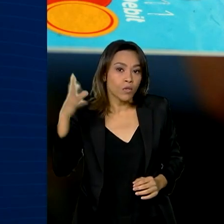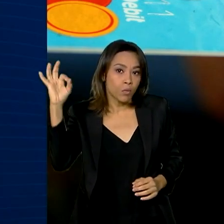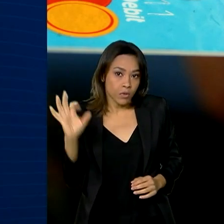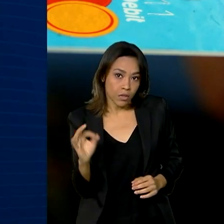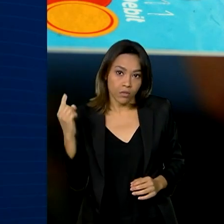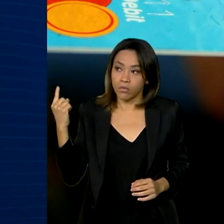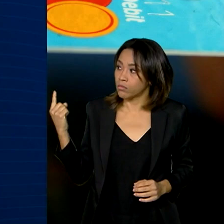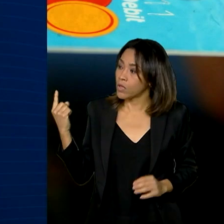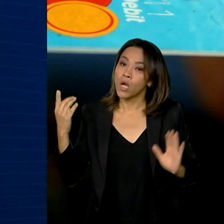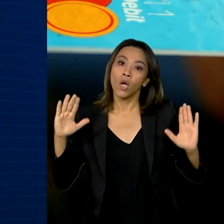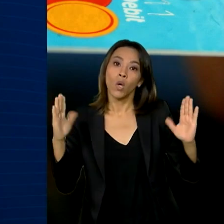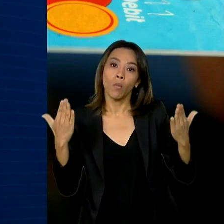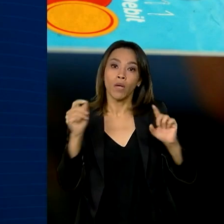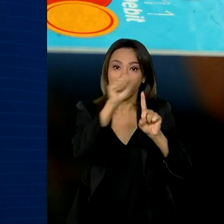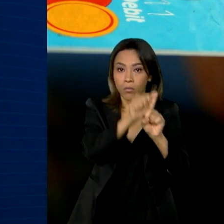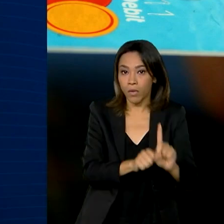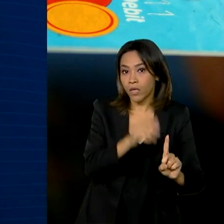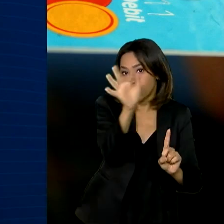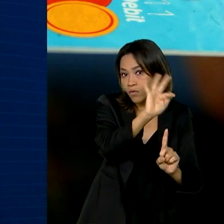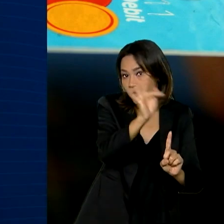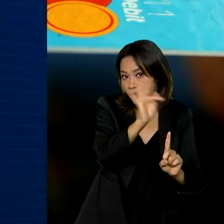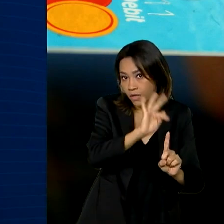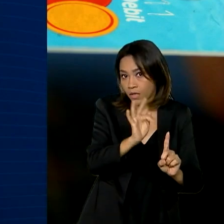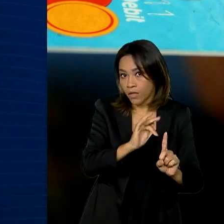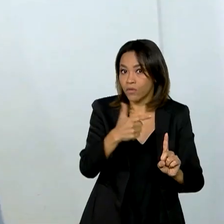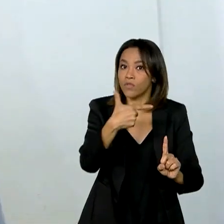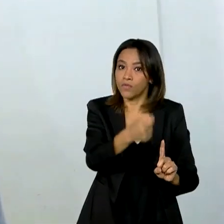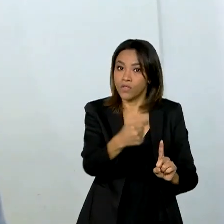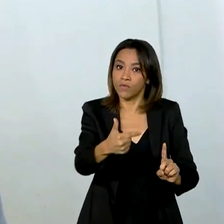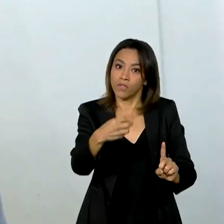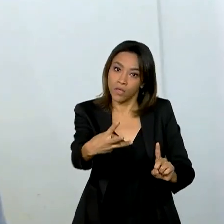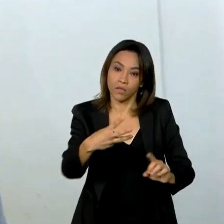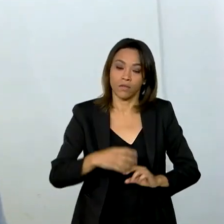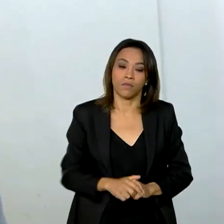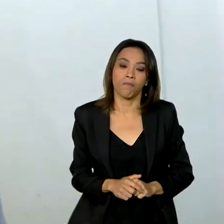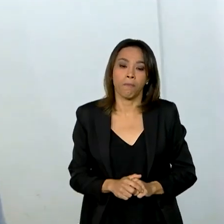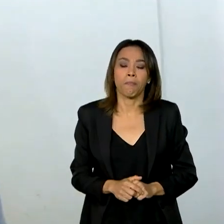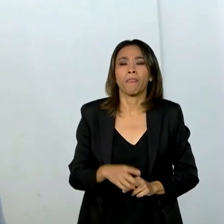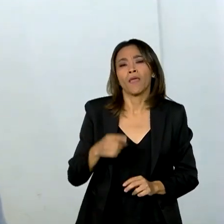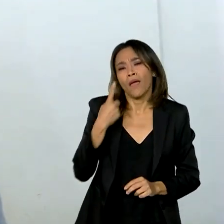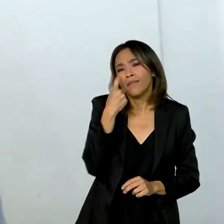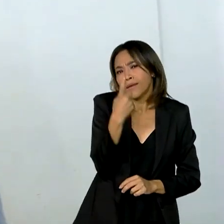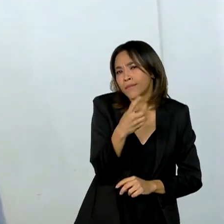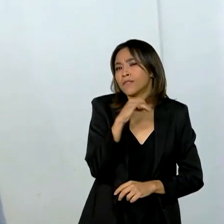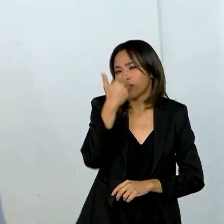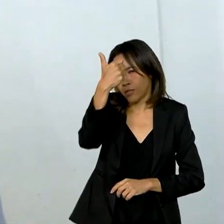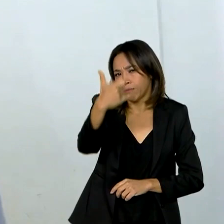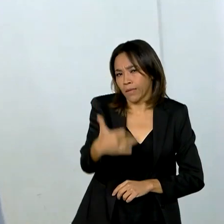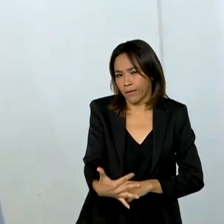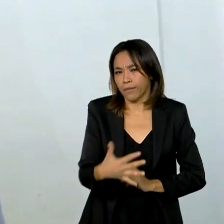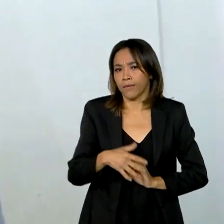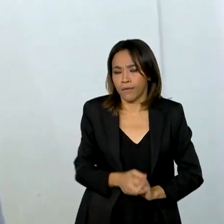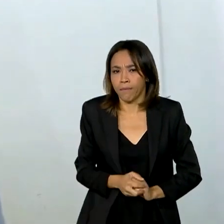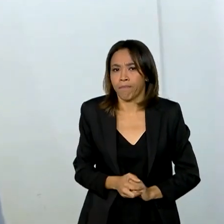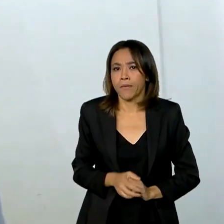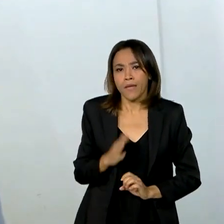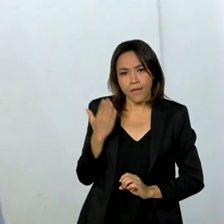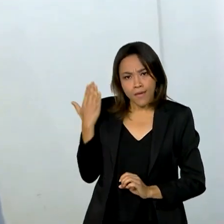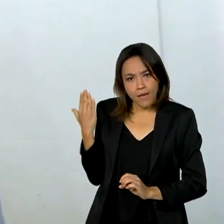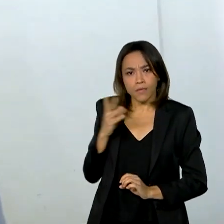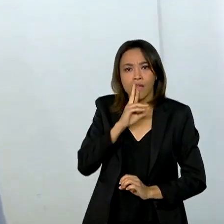8,2% em relação a fevereiro de 2023. É interessante destacar que, para o